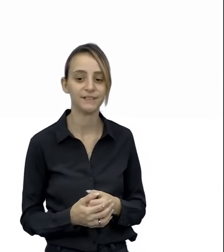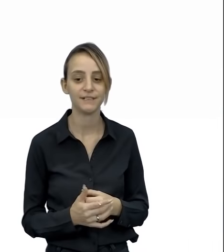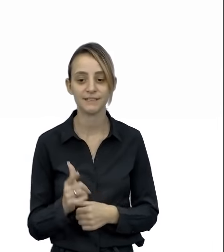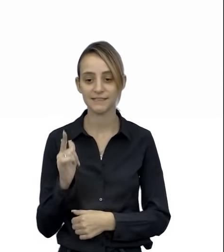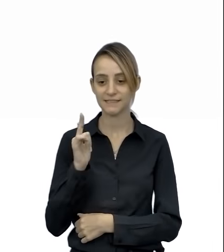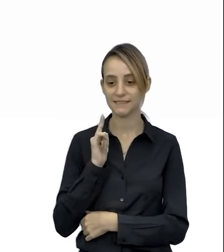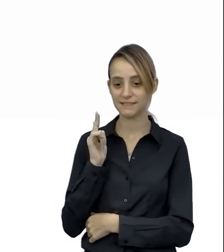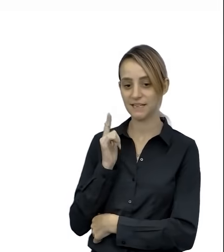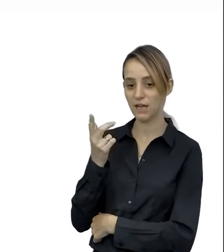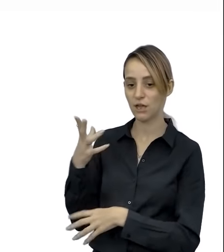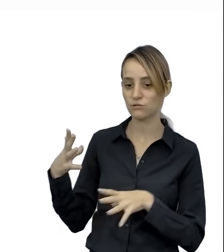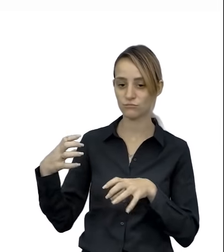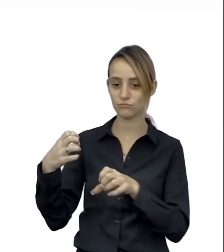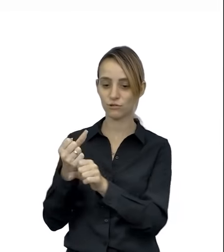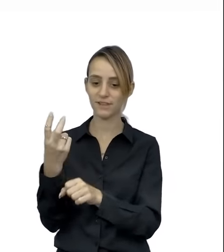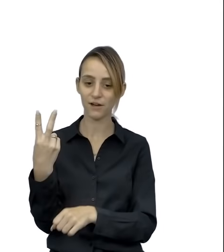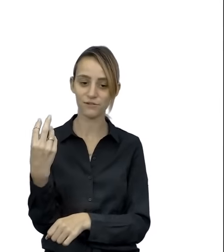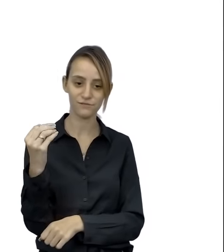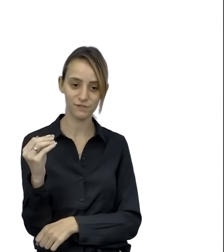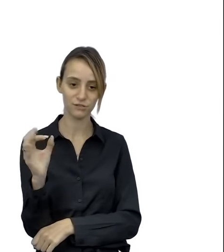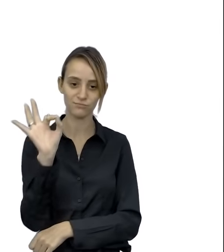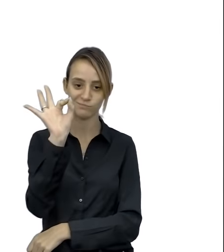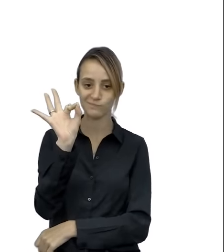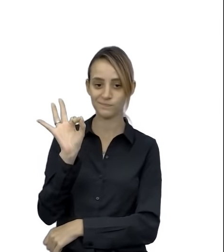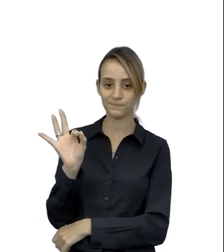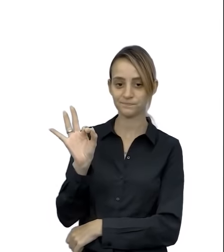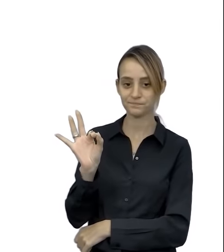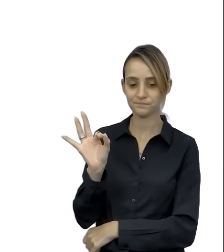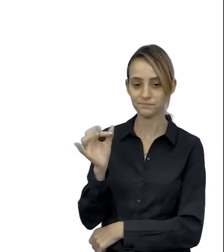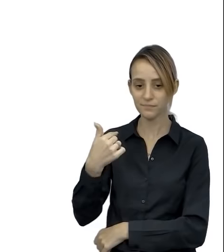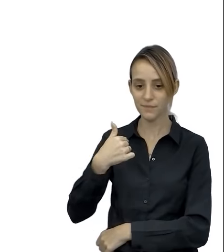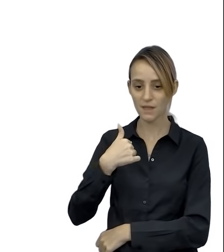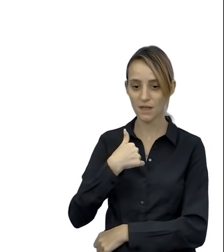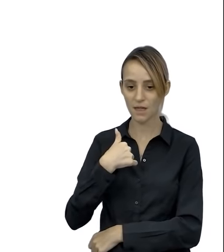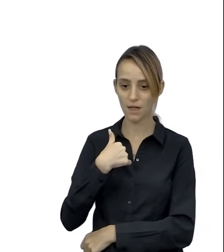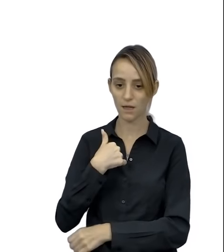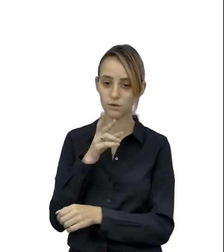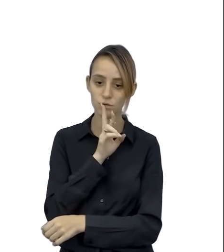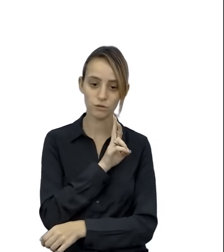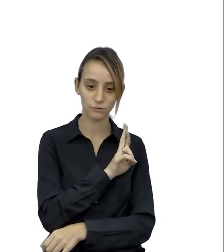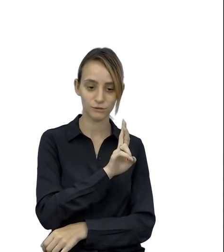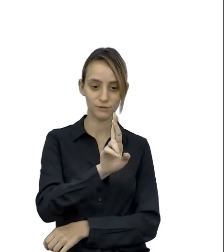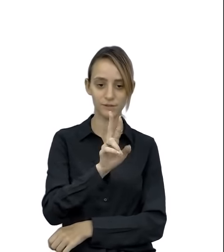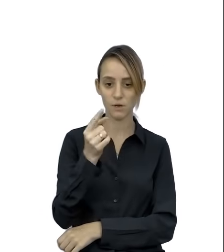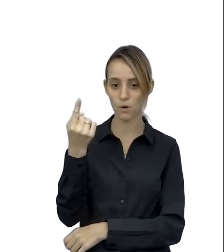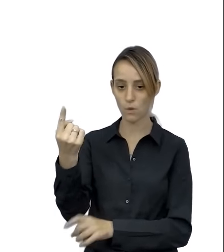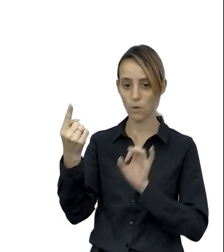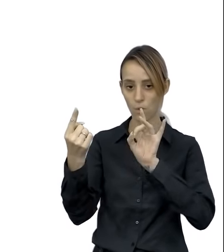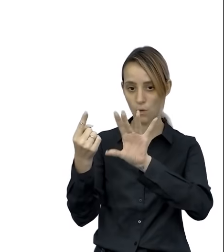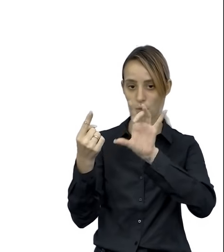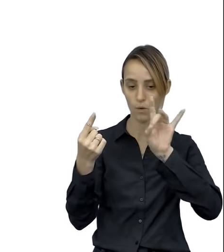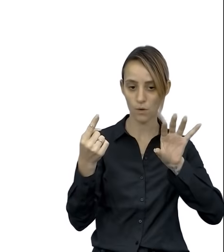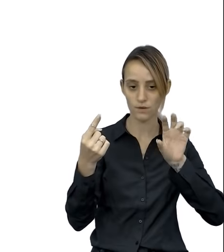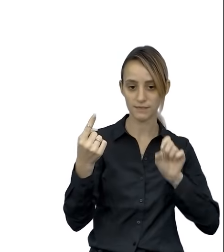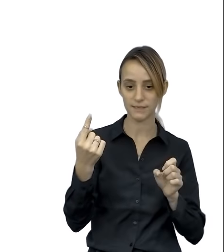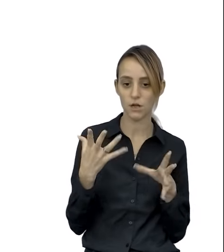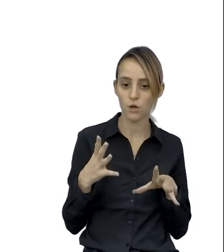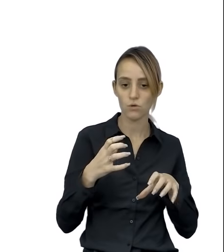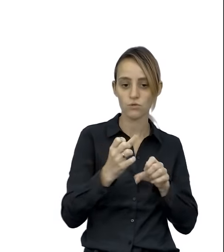20 elementos, por estimativa, ou por correspondência, 1 a 1, 2